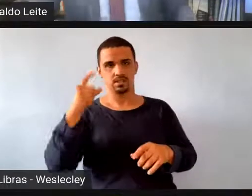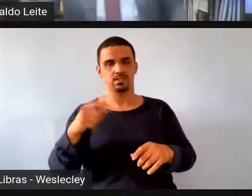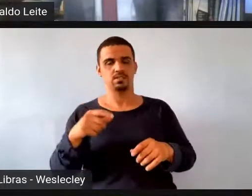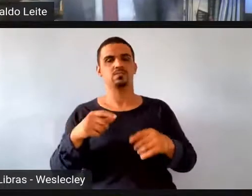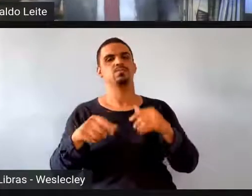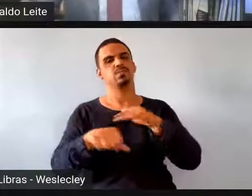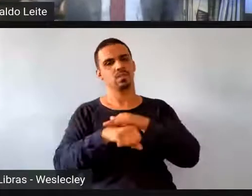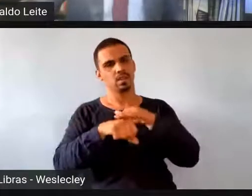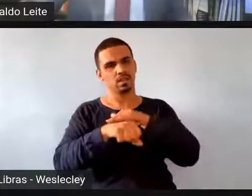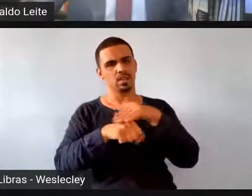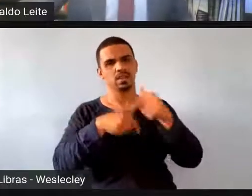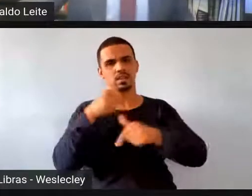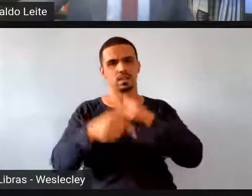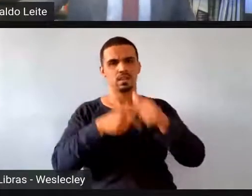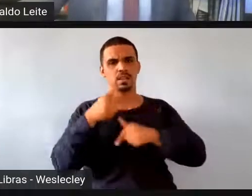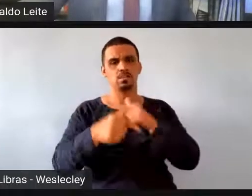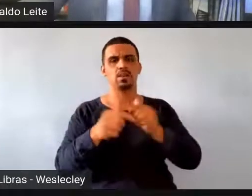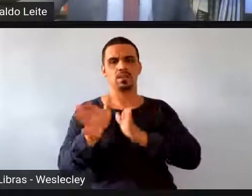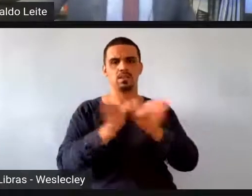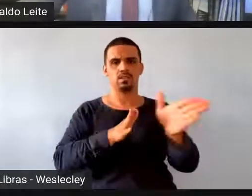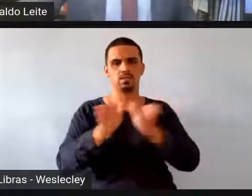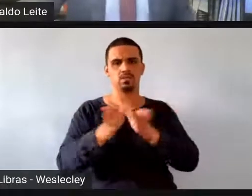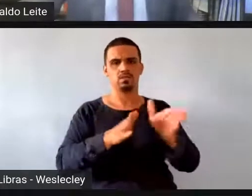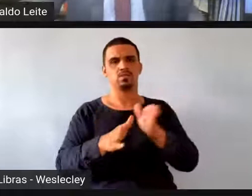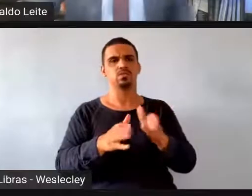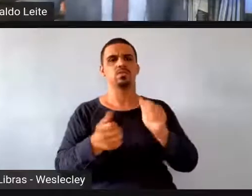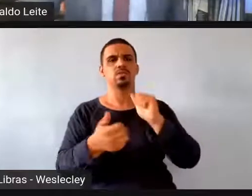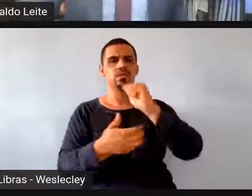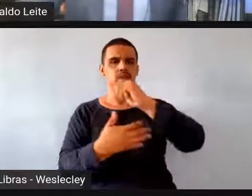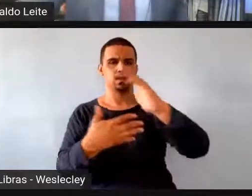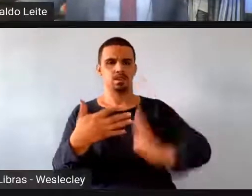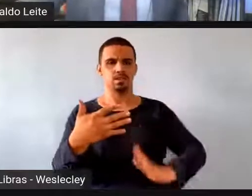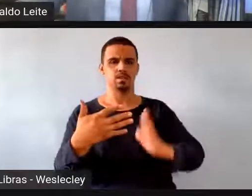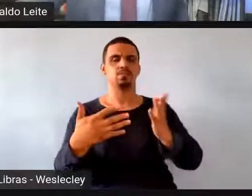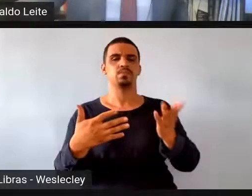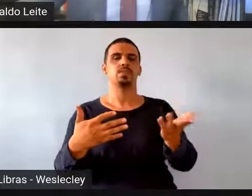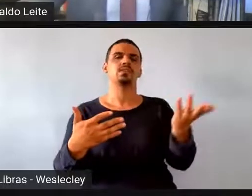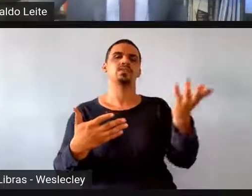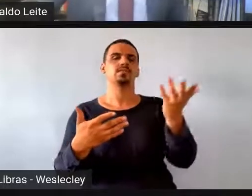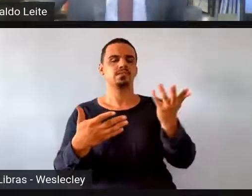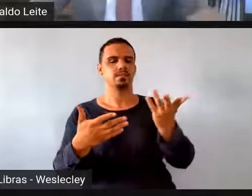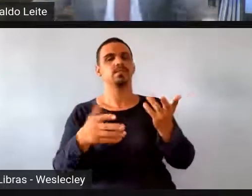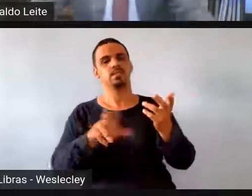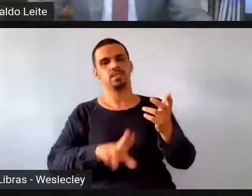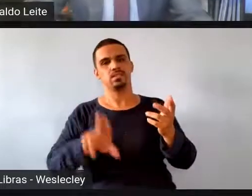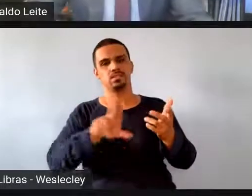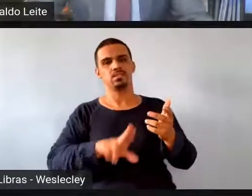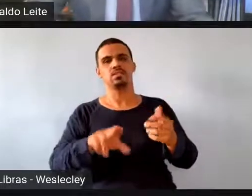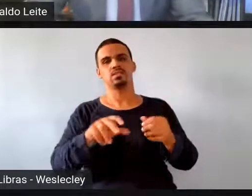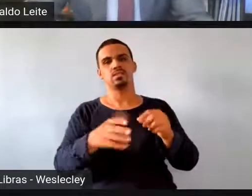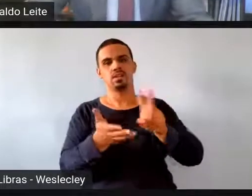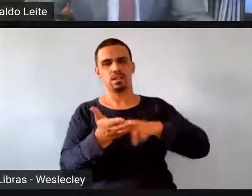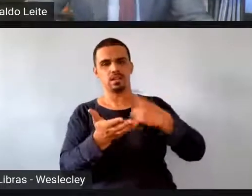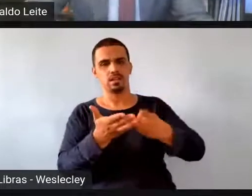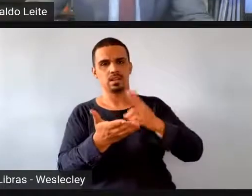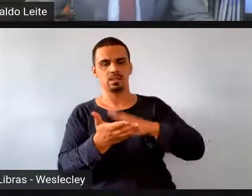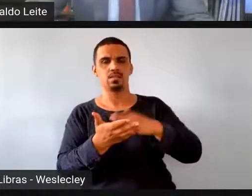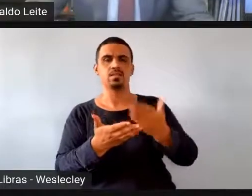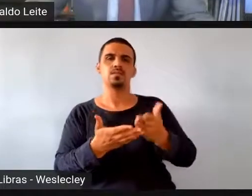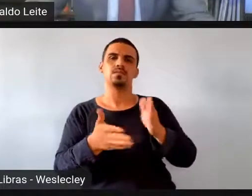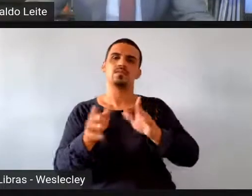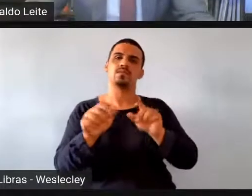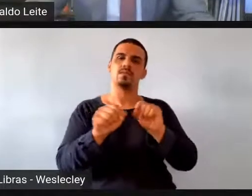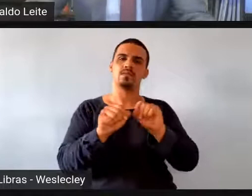conosco na linguagem brasileira de sinais, a tradução de Libras, a interpretação de Libras, tornando aí a